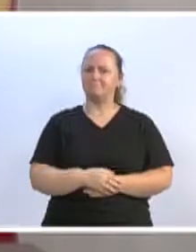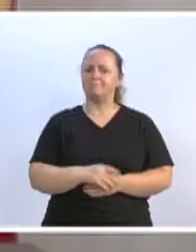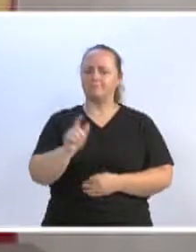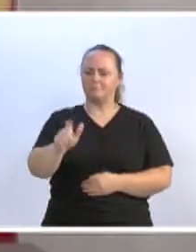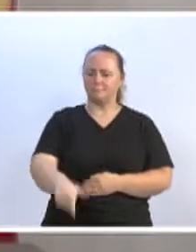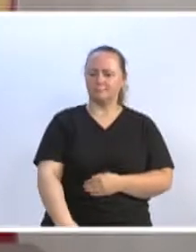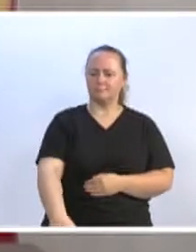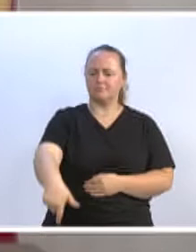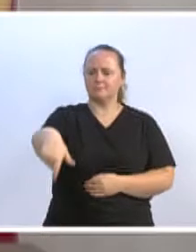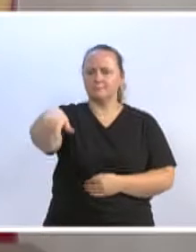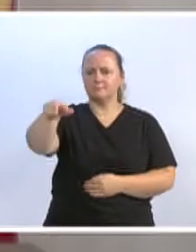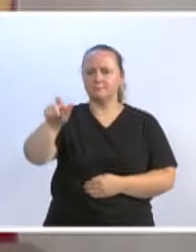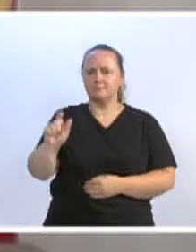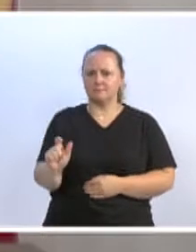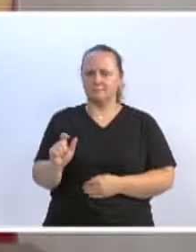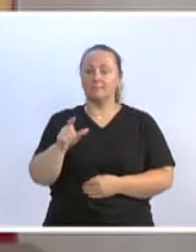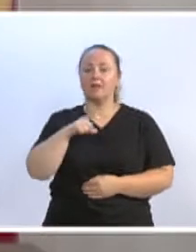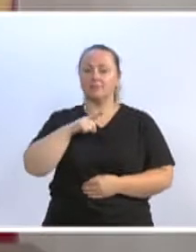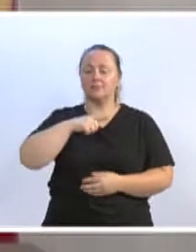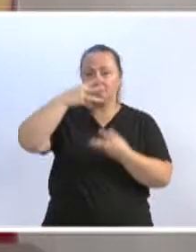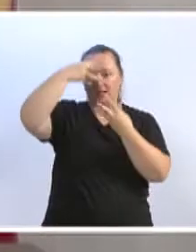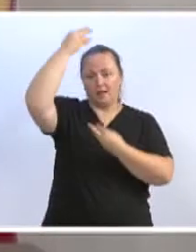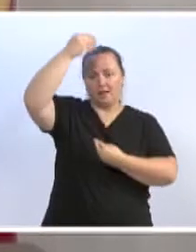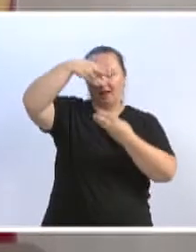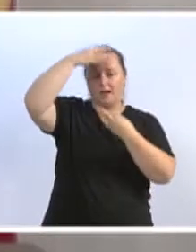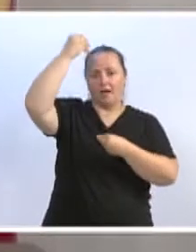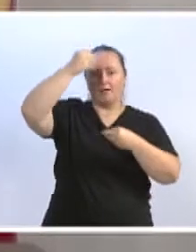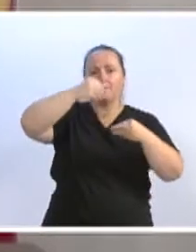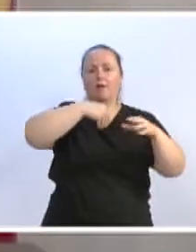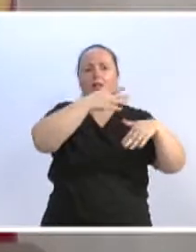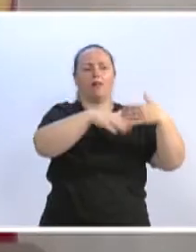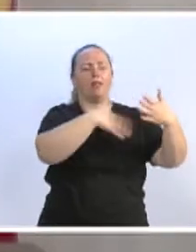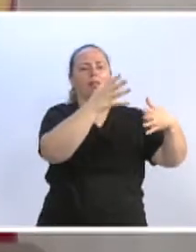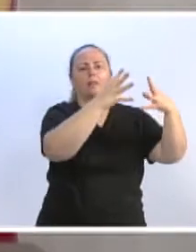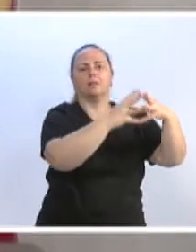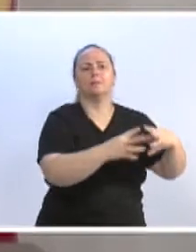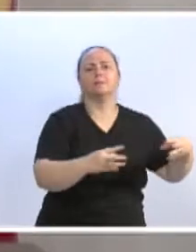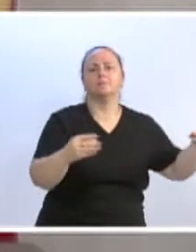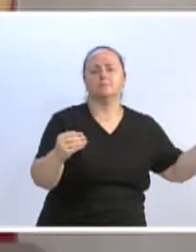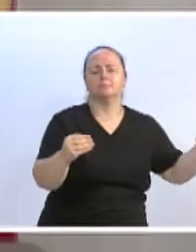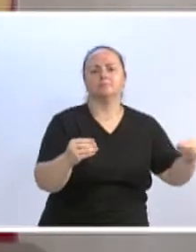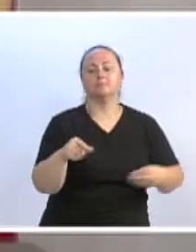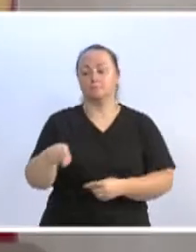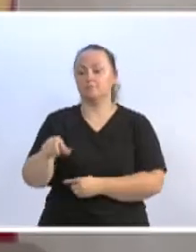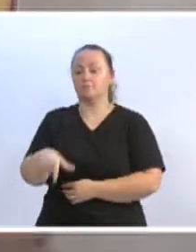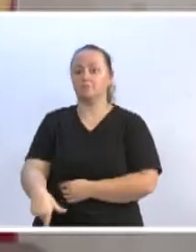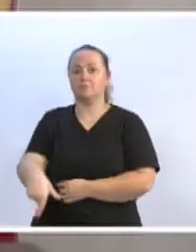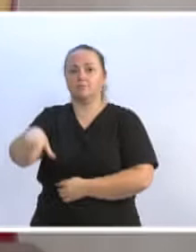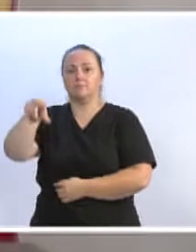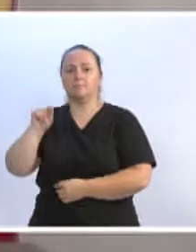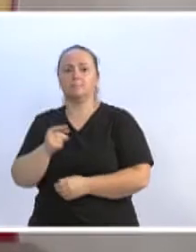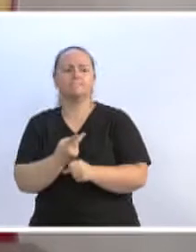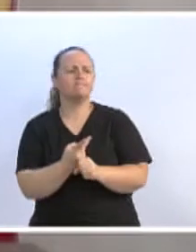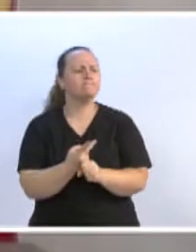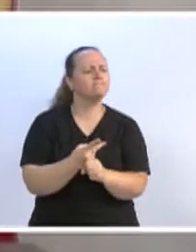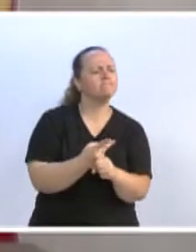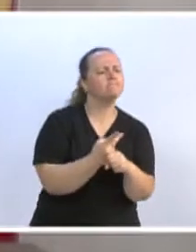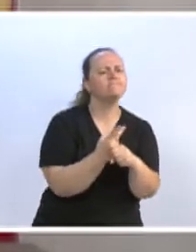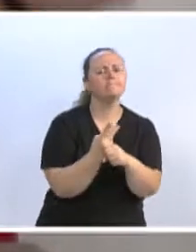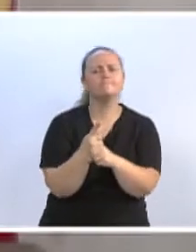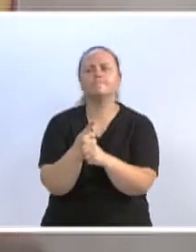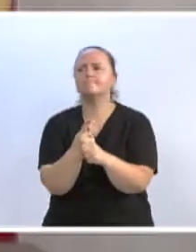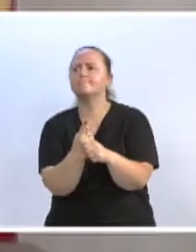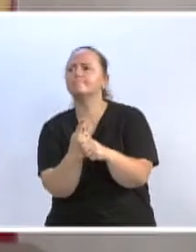diz a história que as suas cabras se perderam, ele foi atrás de algumas dessas cabras. E então, procurando